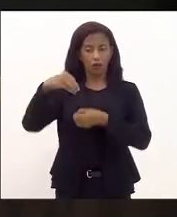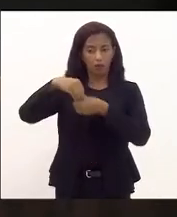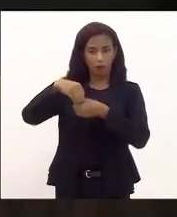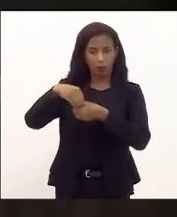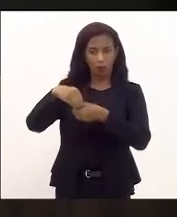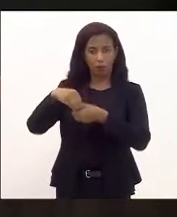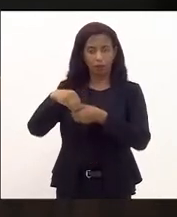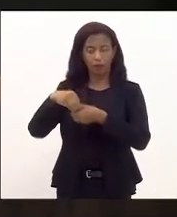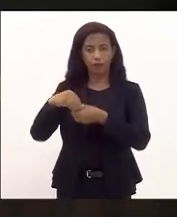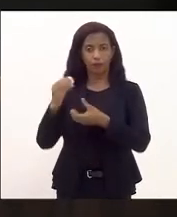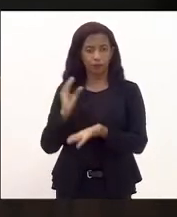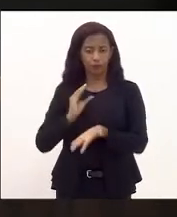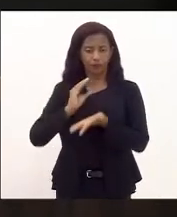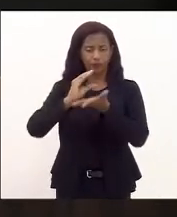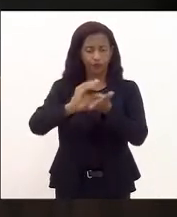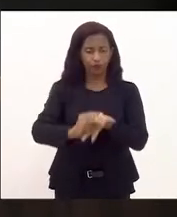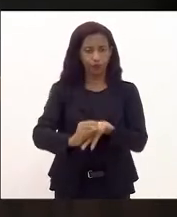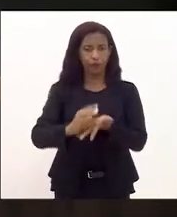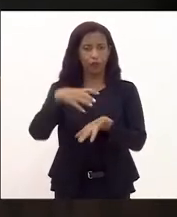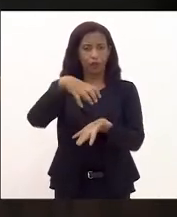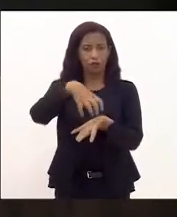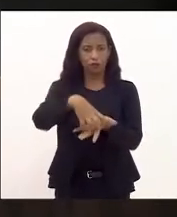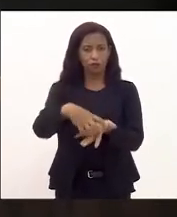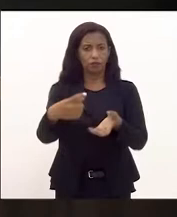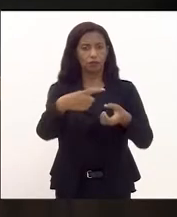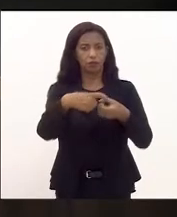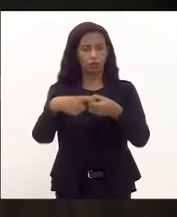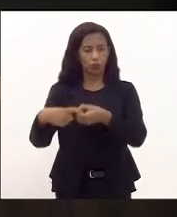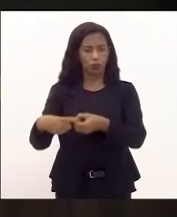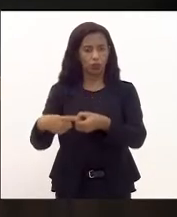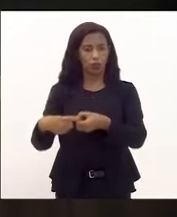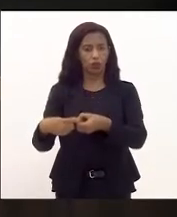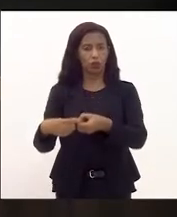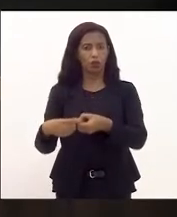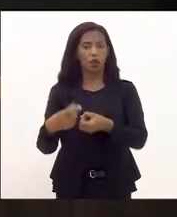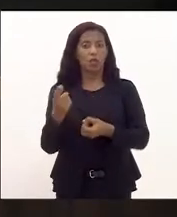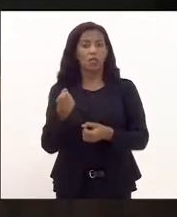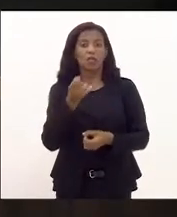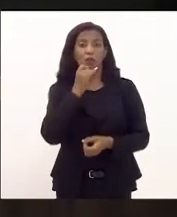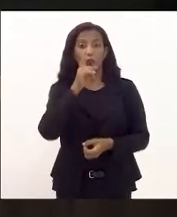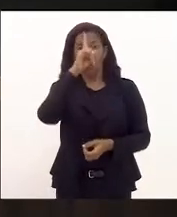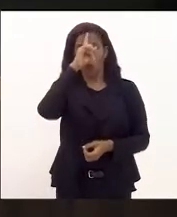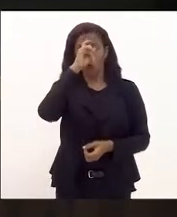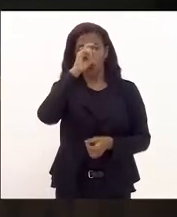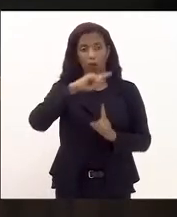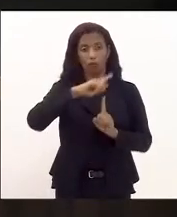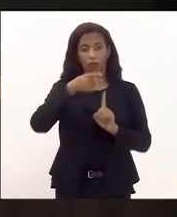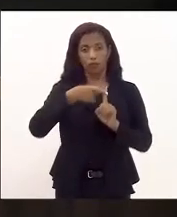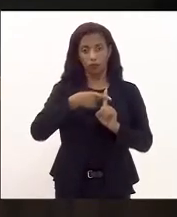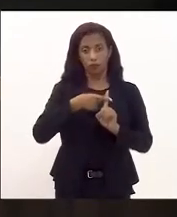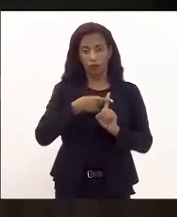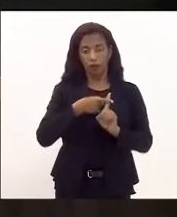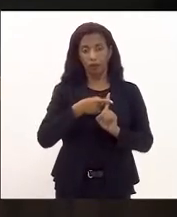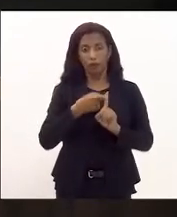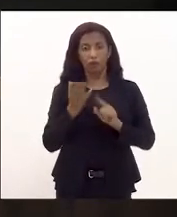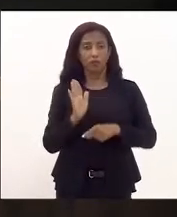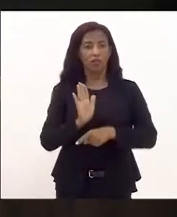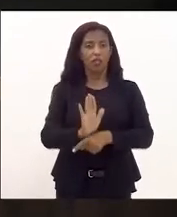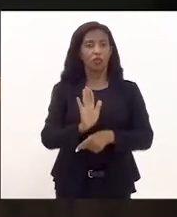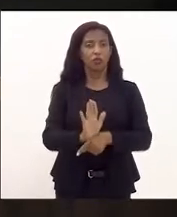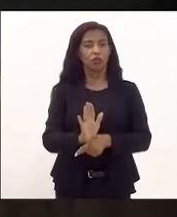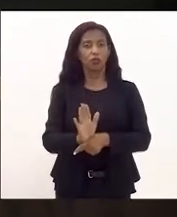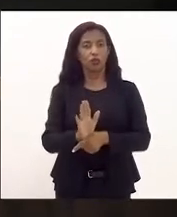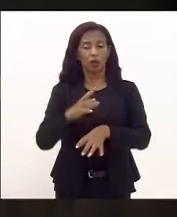recursos do estado e desses municípios, num consórcio, por exemplo, uma maternidade, você atende a